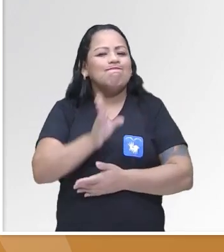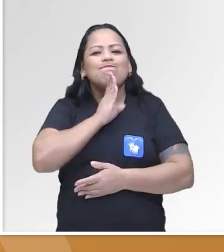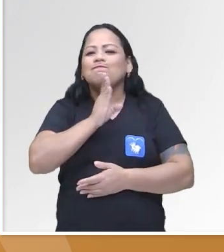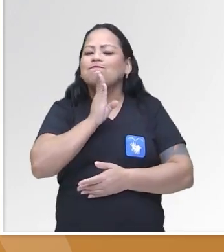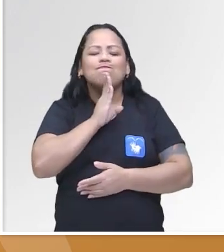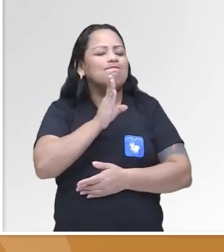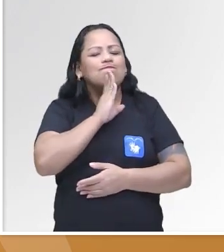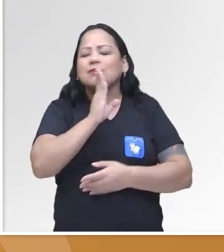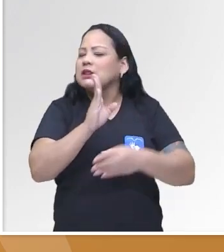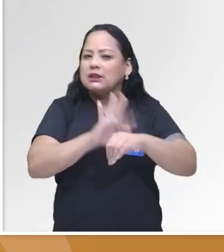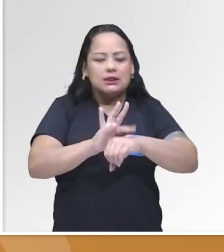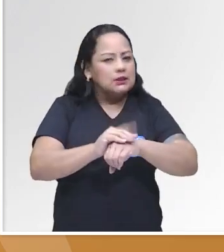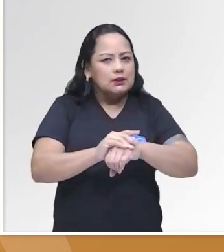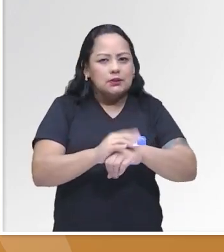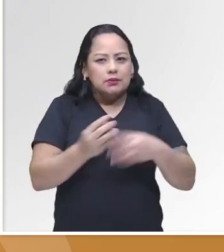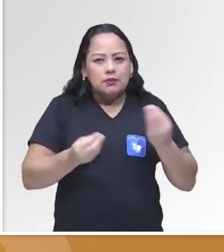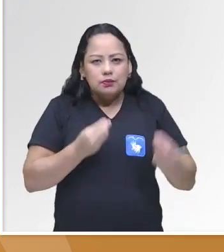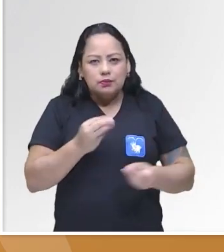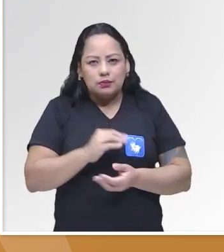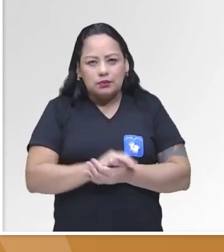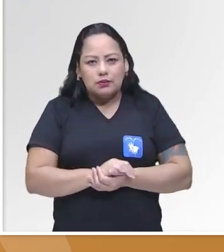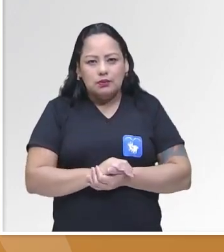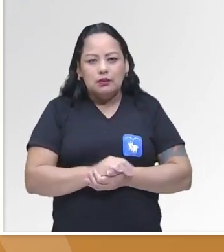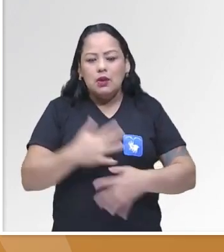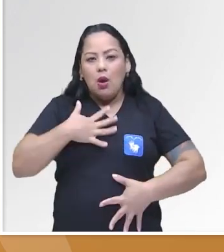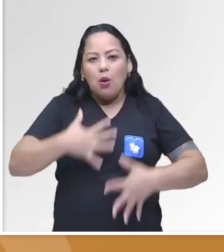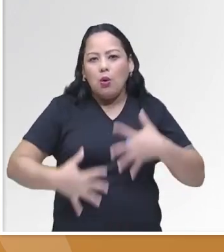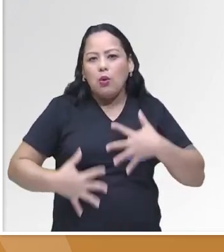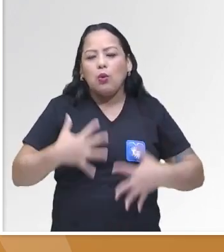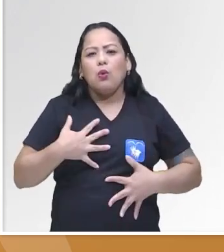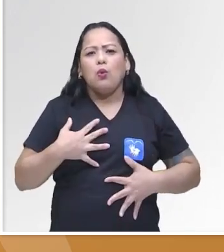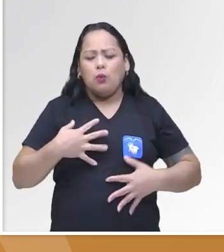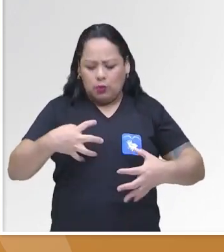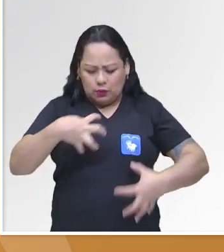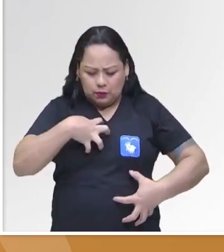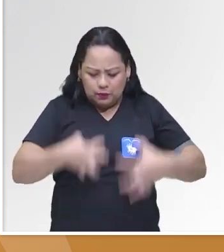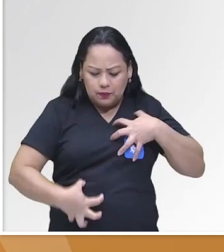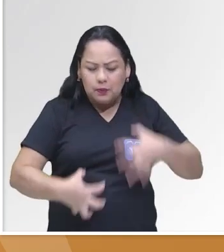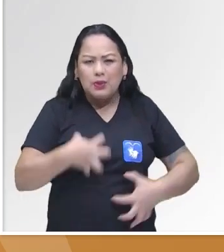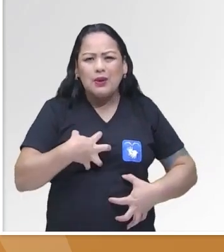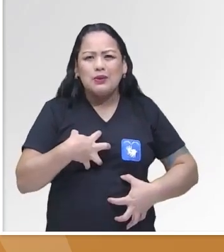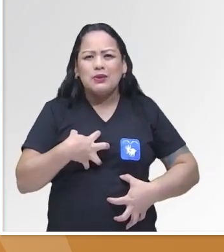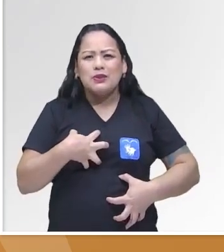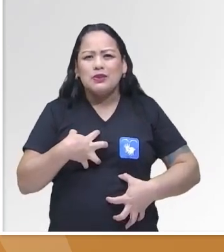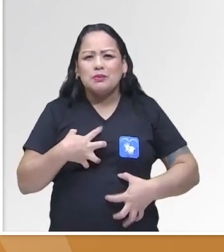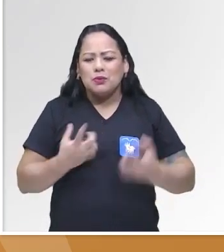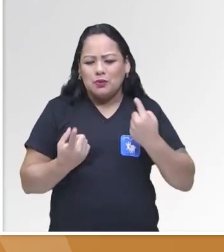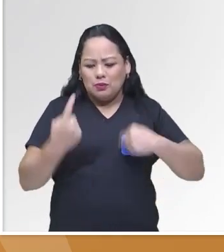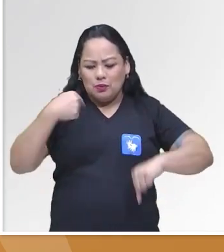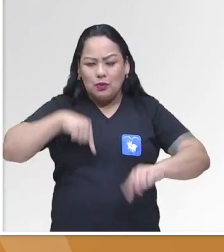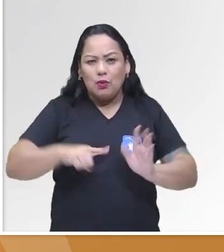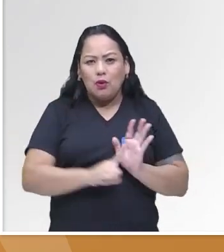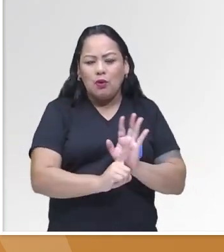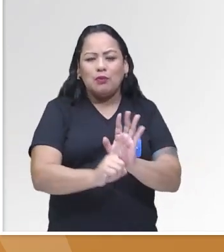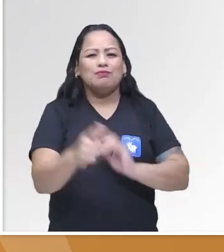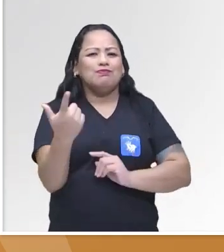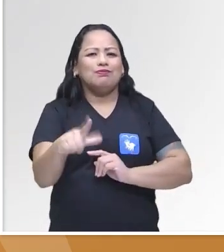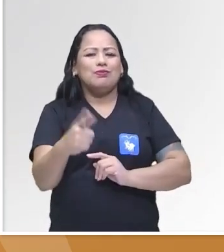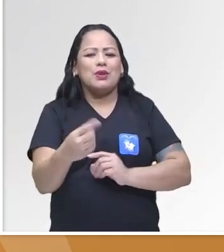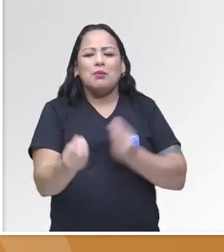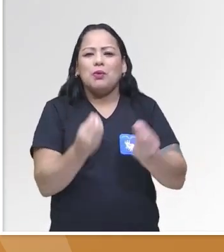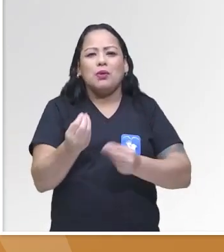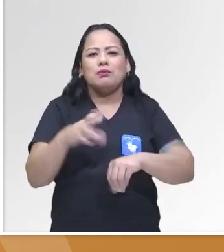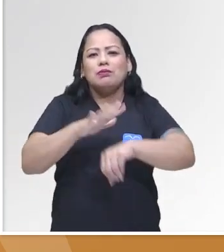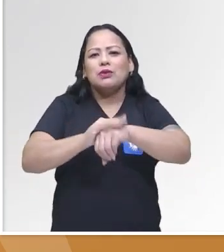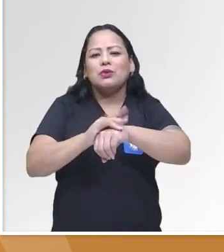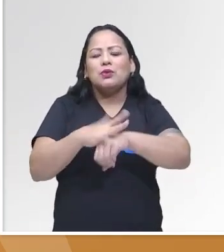as doenças. O corpo deles, o organismo, não estava preparado para essas doenças que os